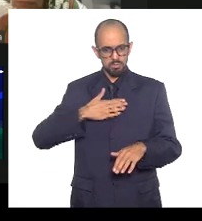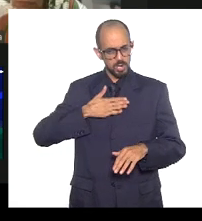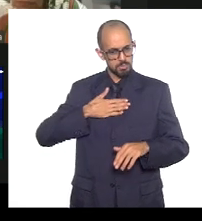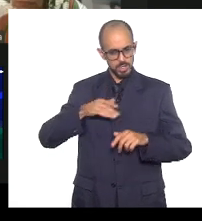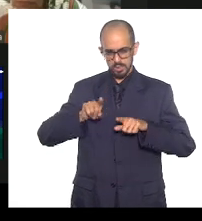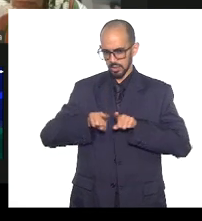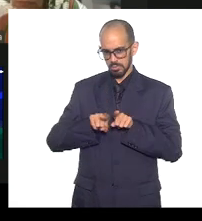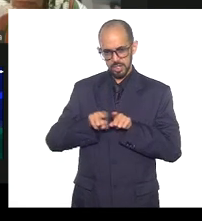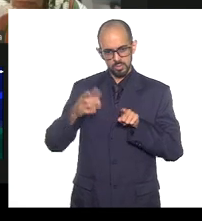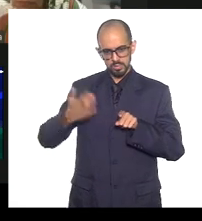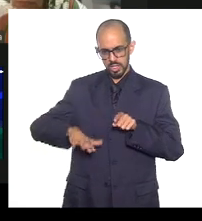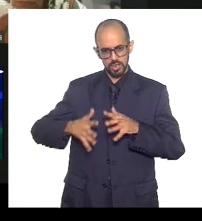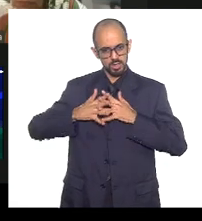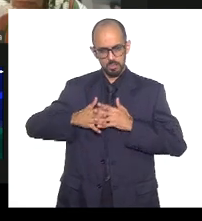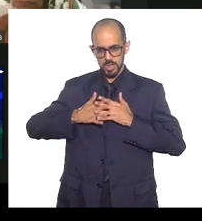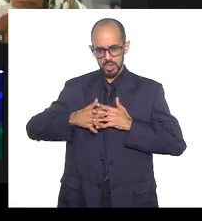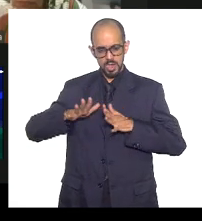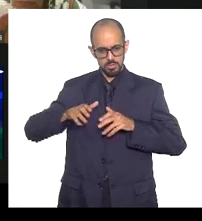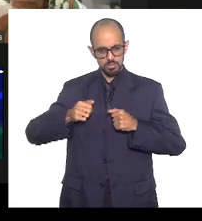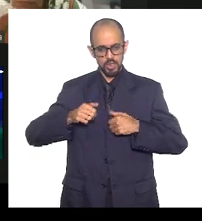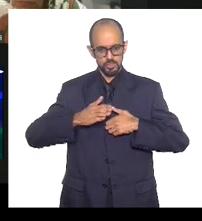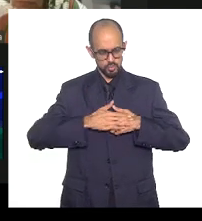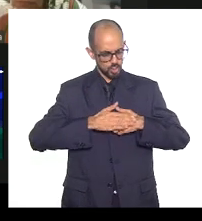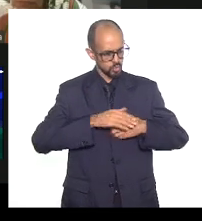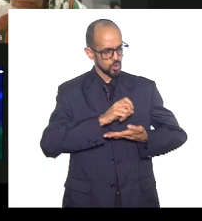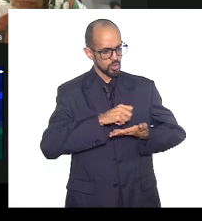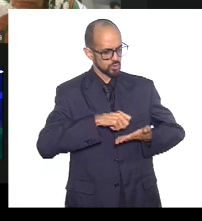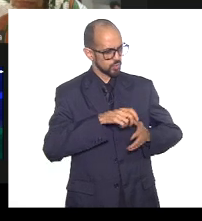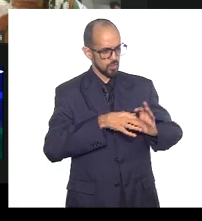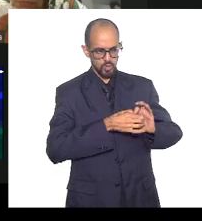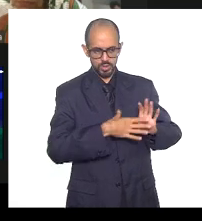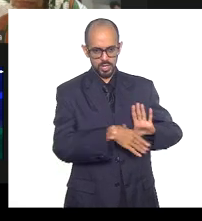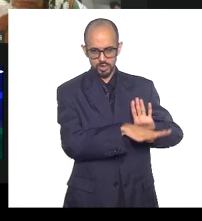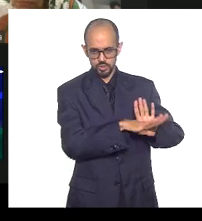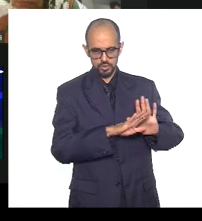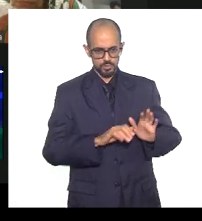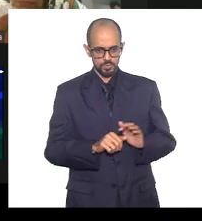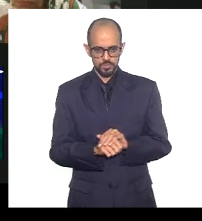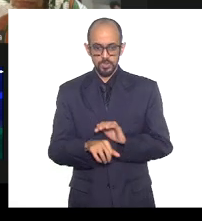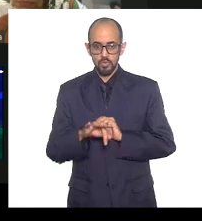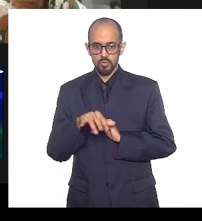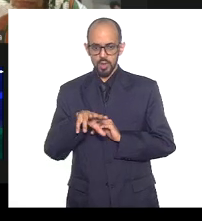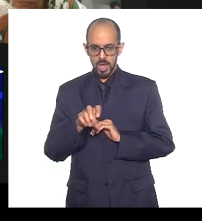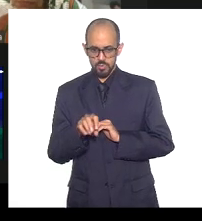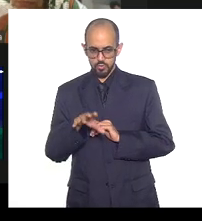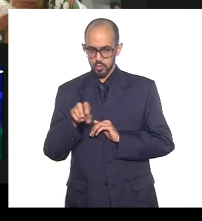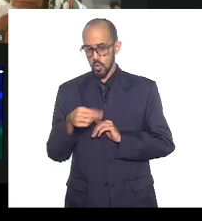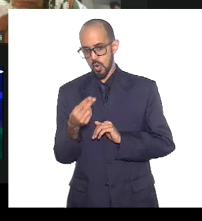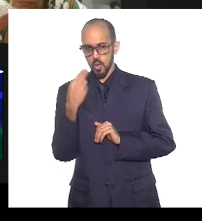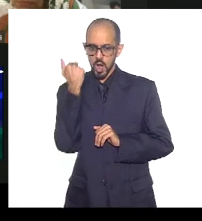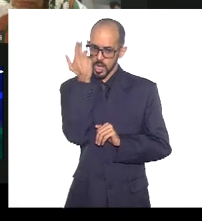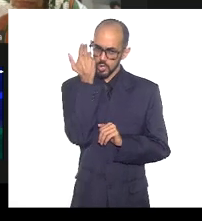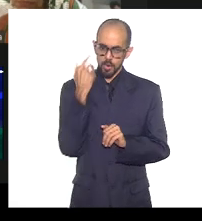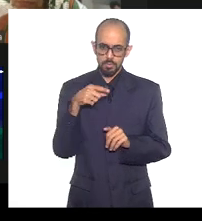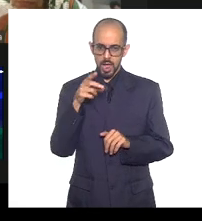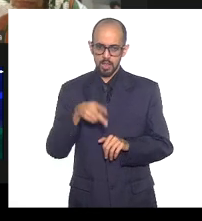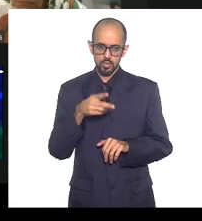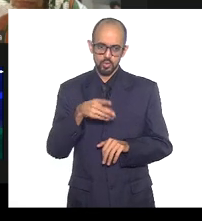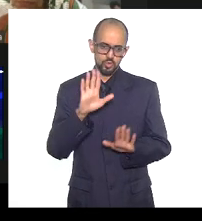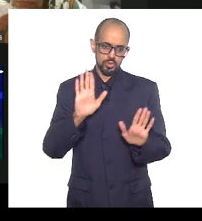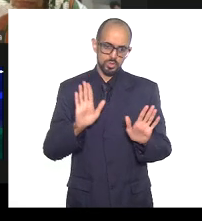nada não se eles quiserem discutir como autores podem ficar à vontade deputado Flávio então ou o deputado Eliomar